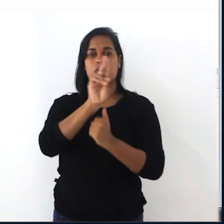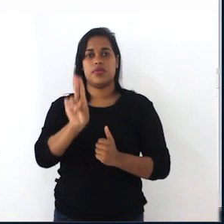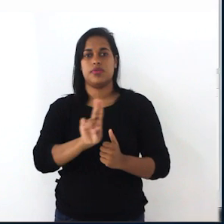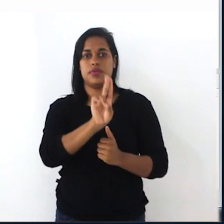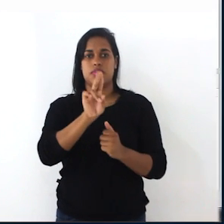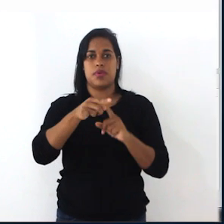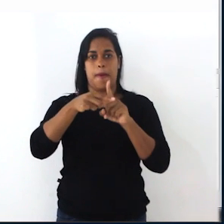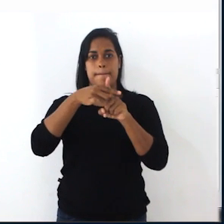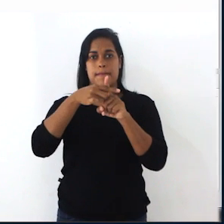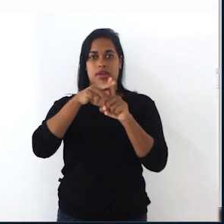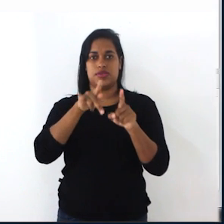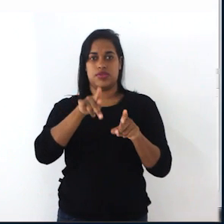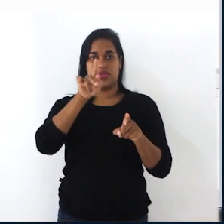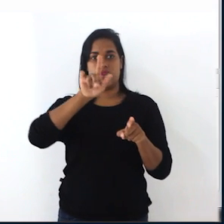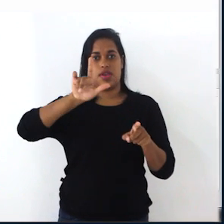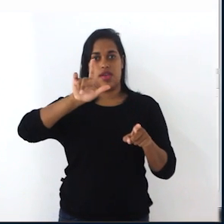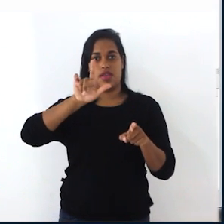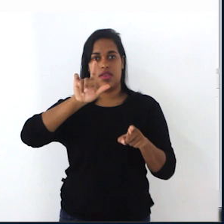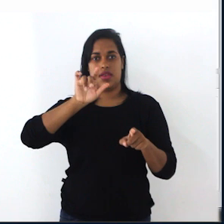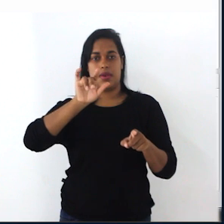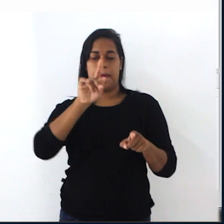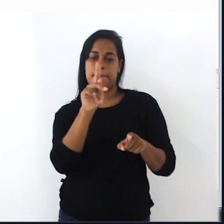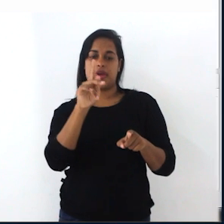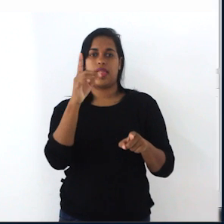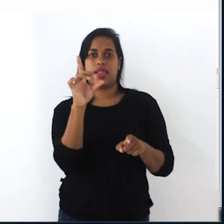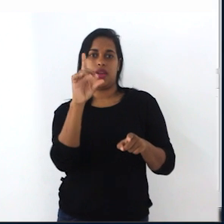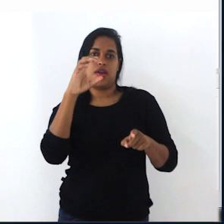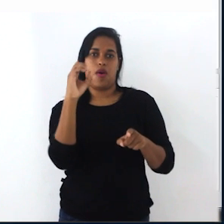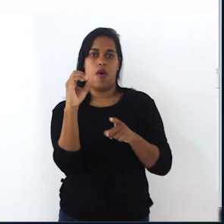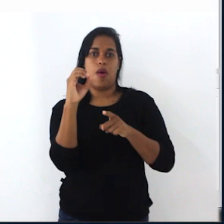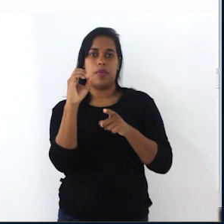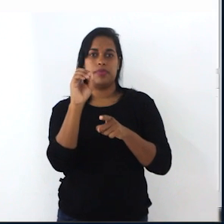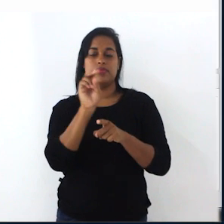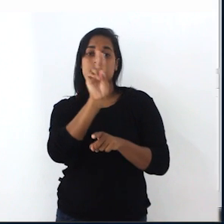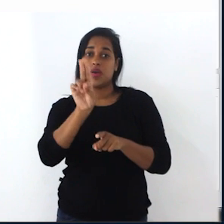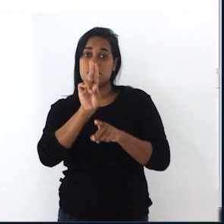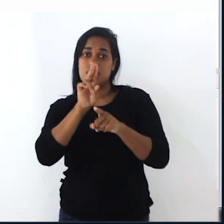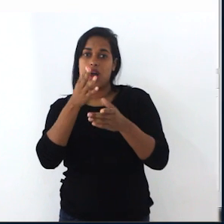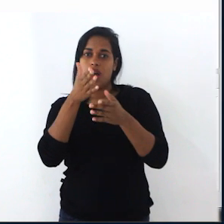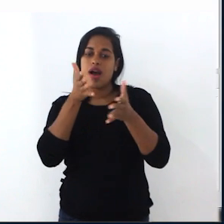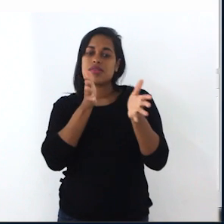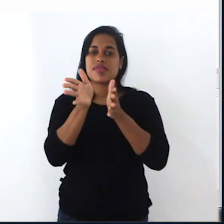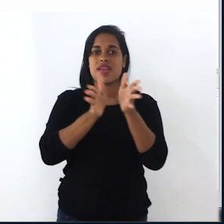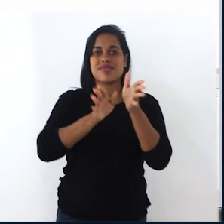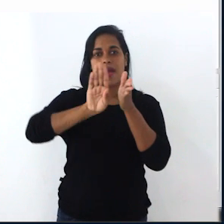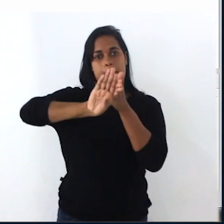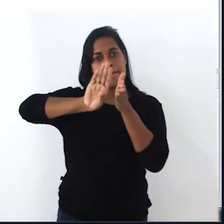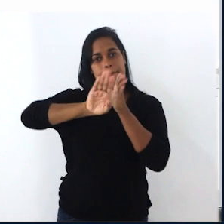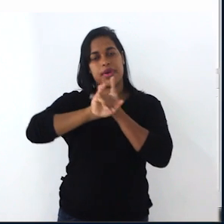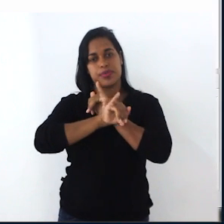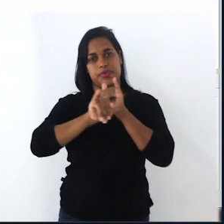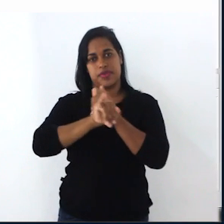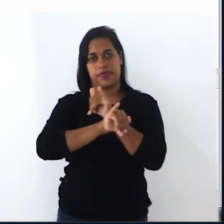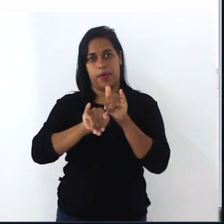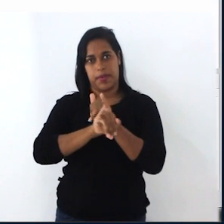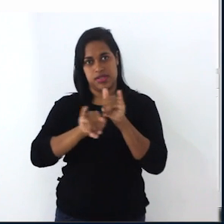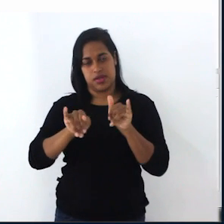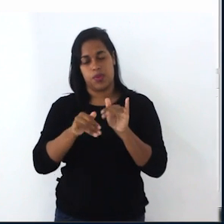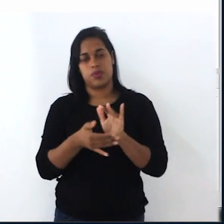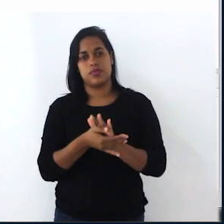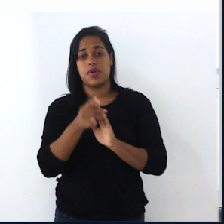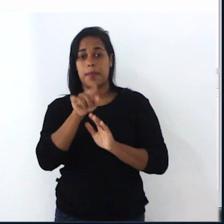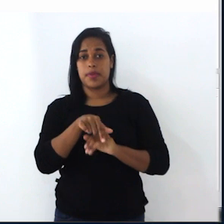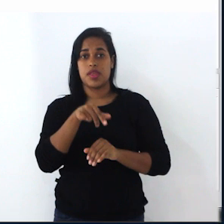o MySQLi ou PDO para acessar bancos. Então aqui eu estou mostrando para vocês o MySQL. Para a gente dar um new